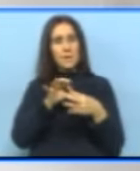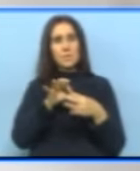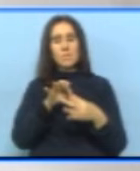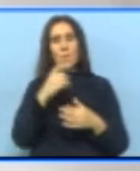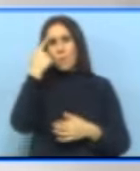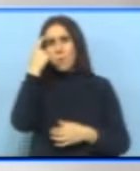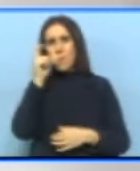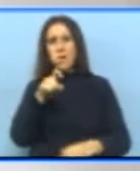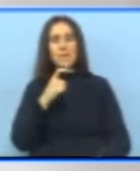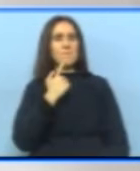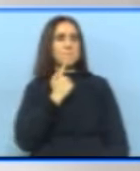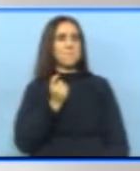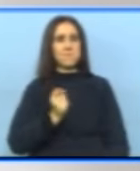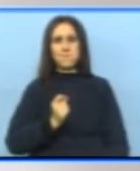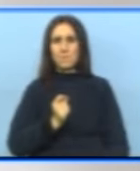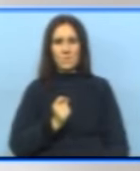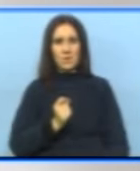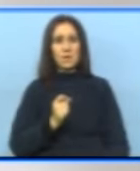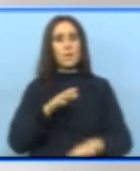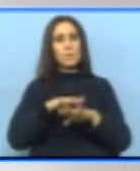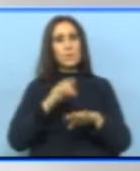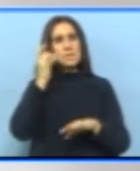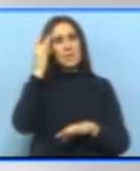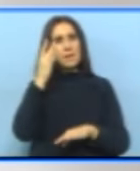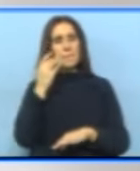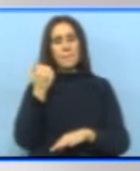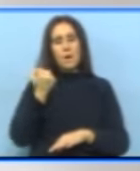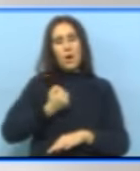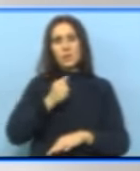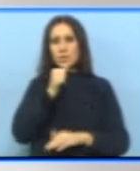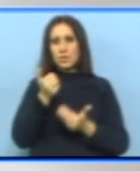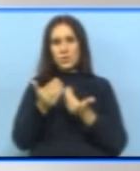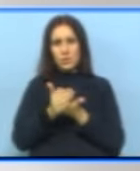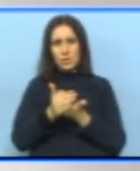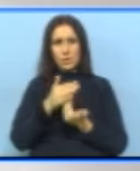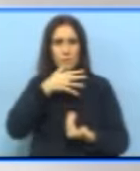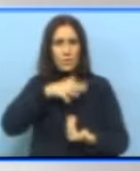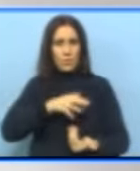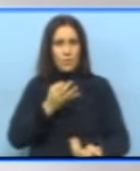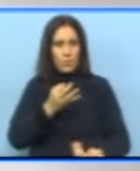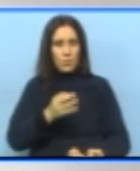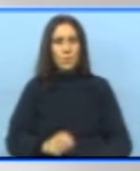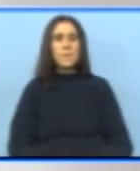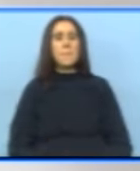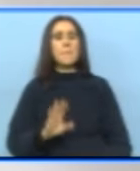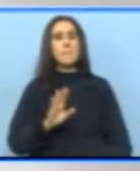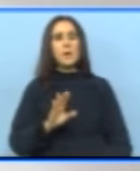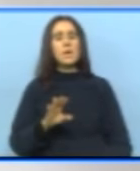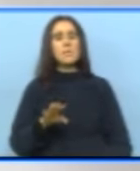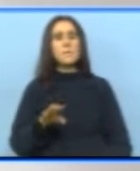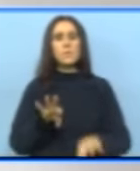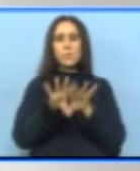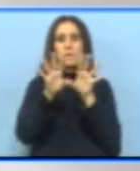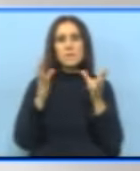de vingança sequer dos crimes de sangue. Mas ainda está longe desta consciência